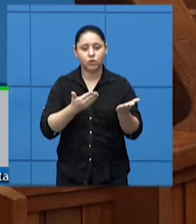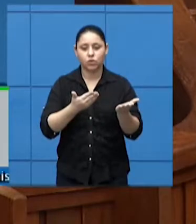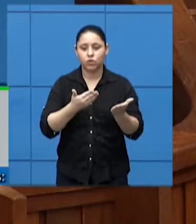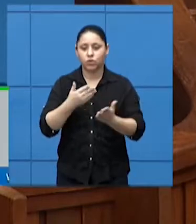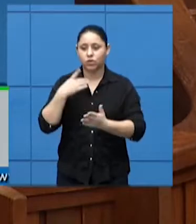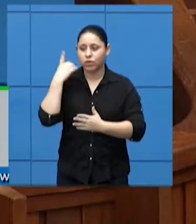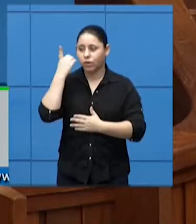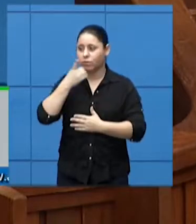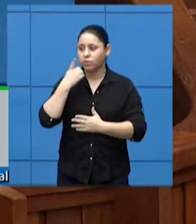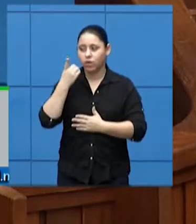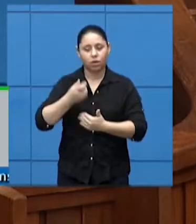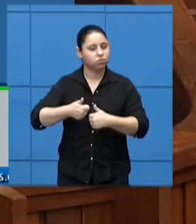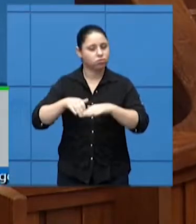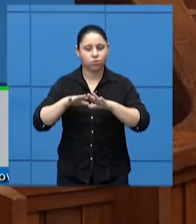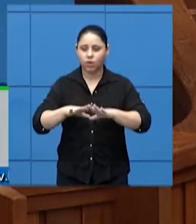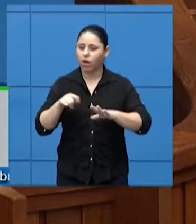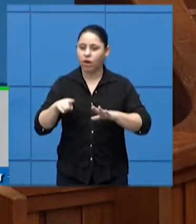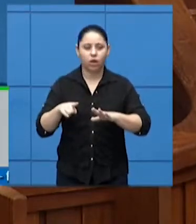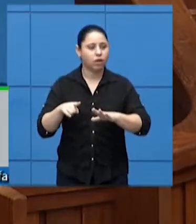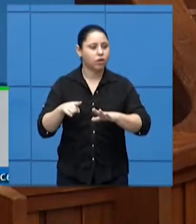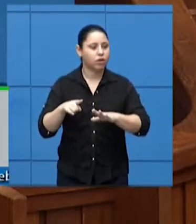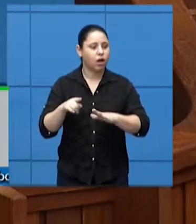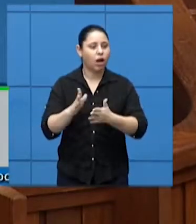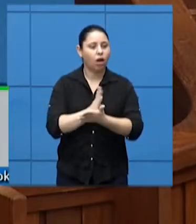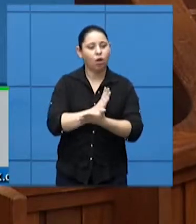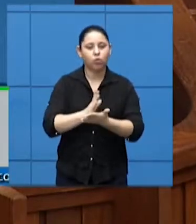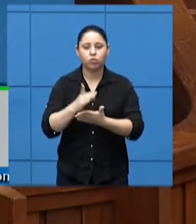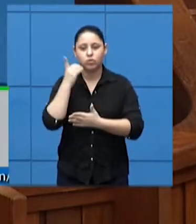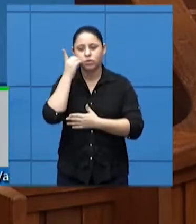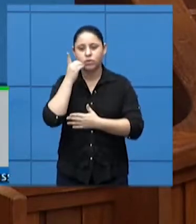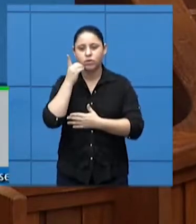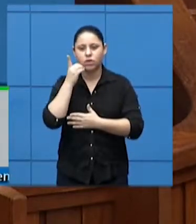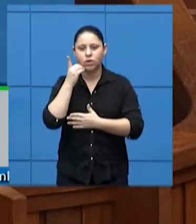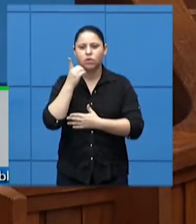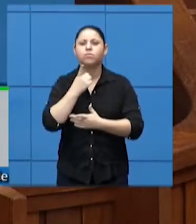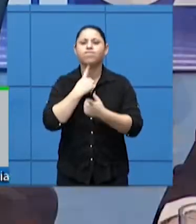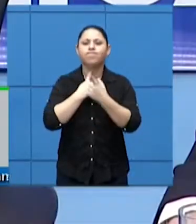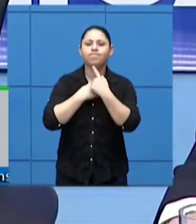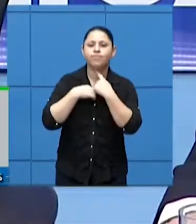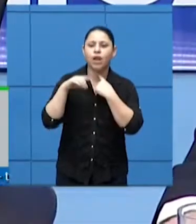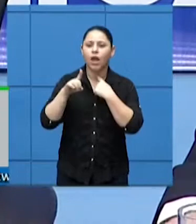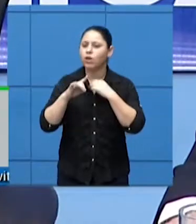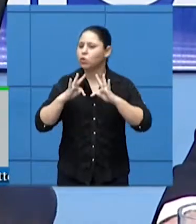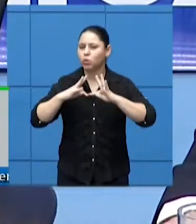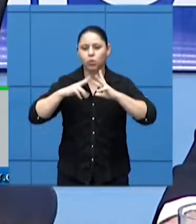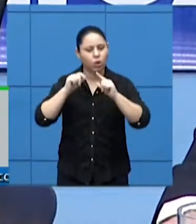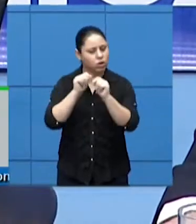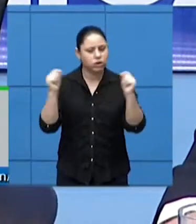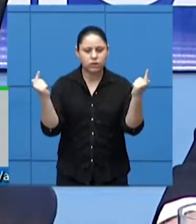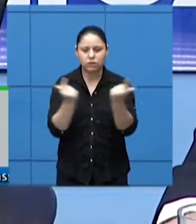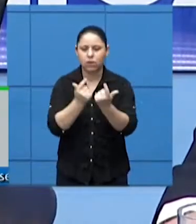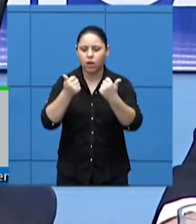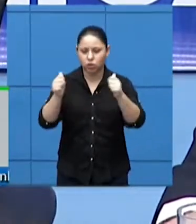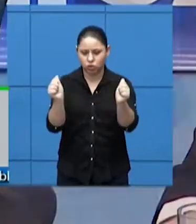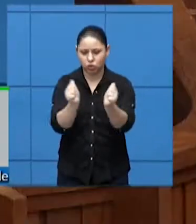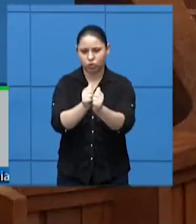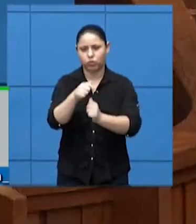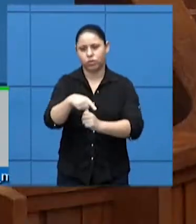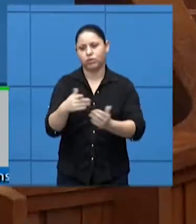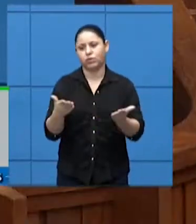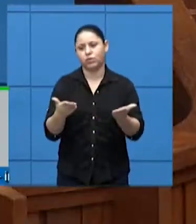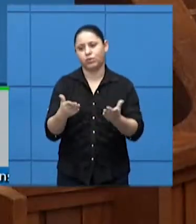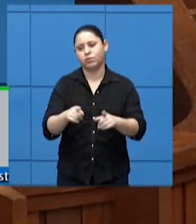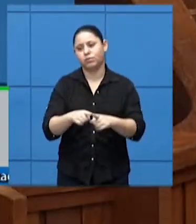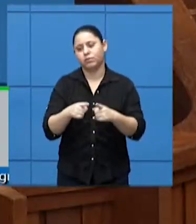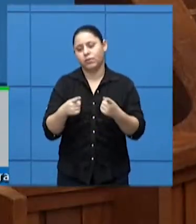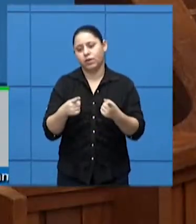deputados, embora não presentes na totalidade. O nosso desejo é que toda a Assembleia Legislativa estivesse aqui conosco.